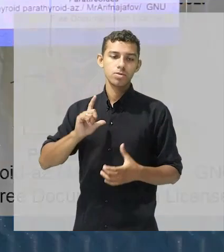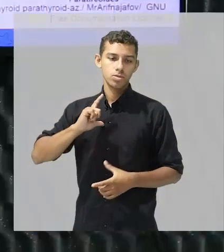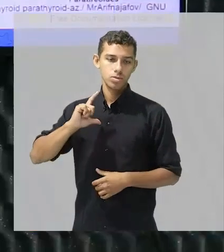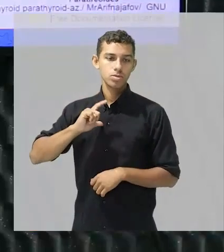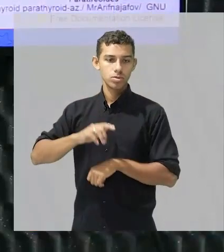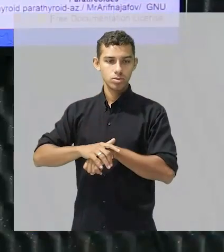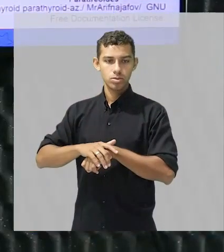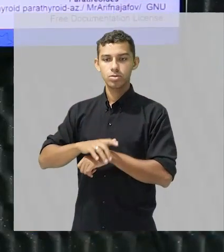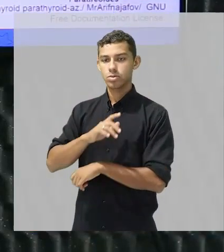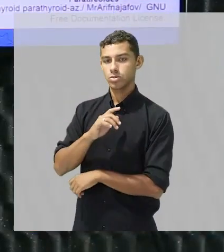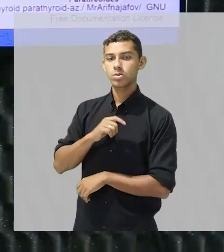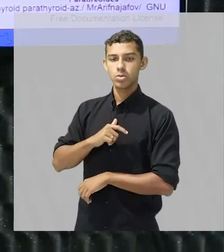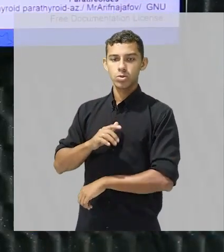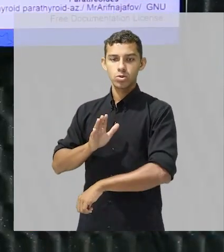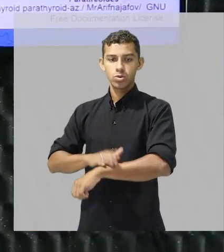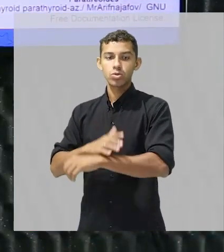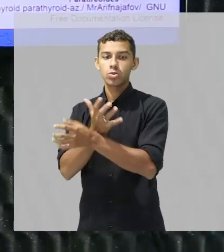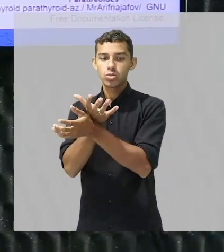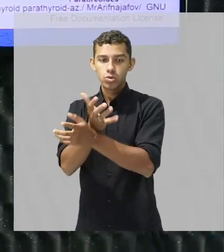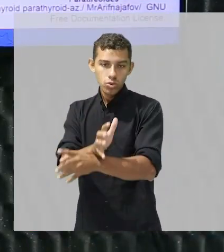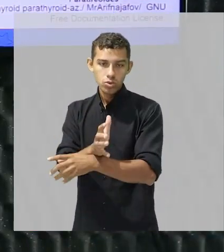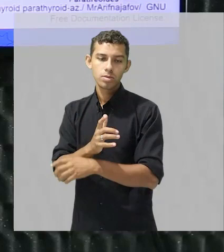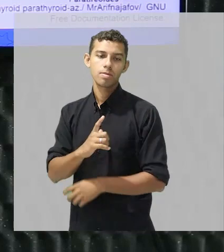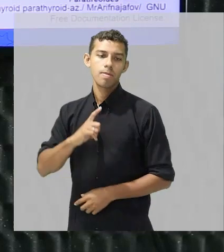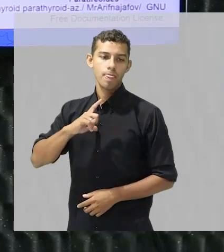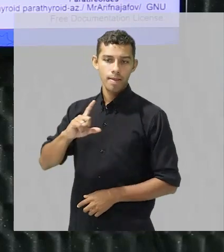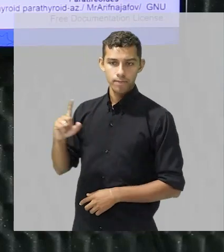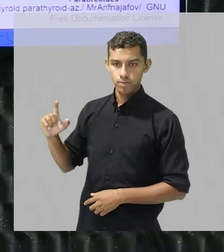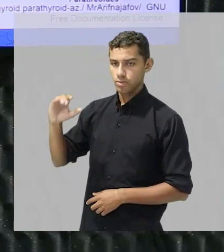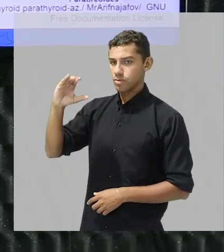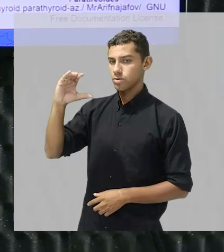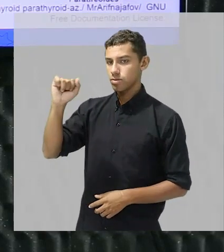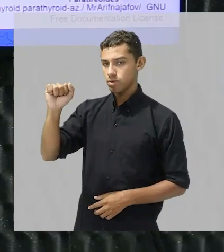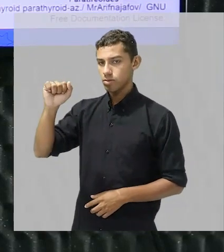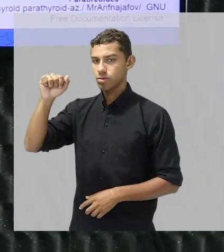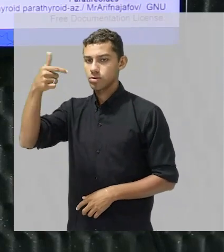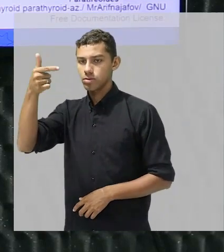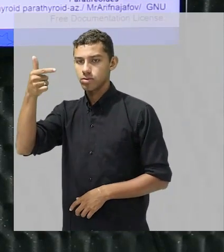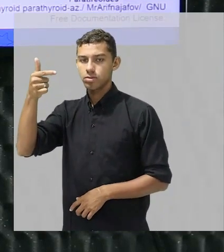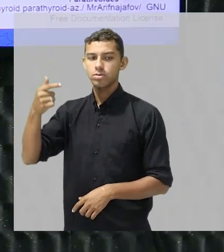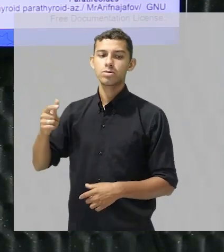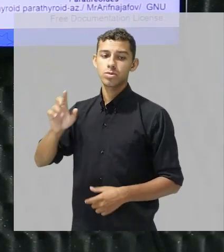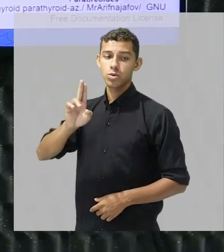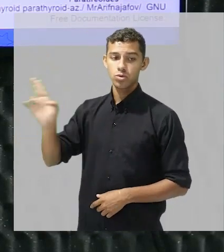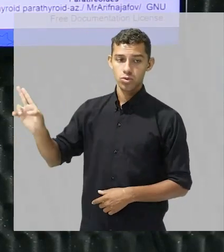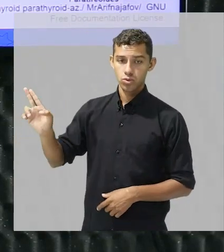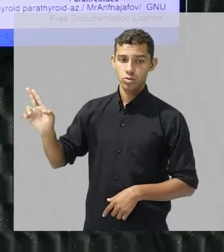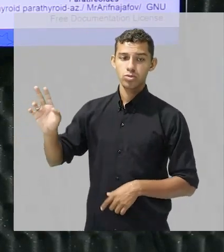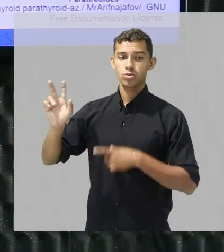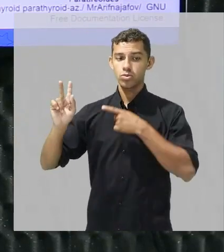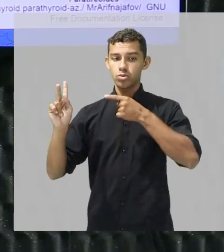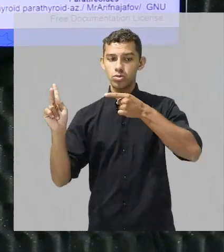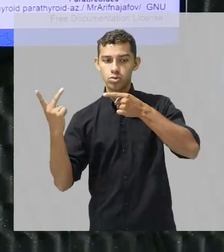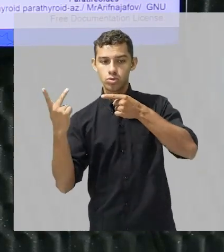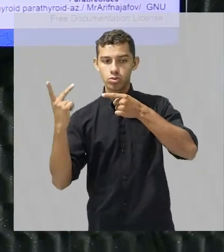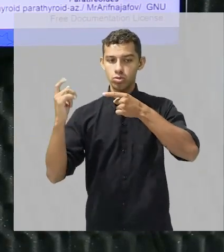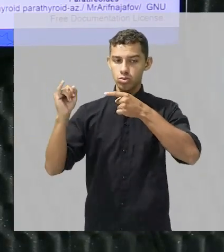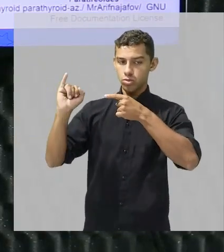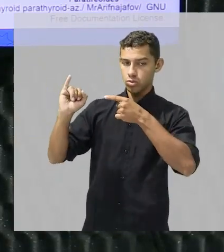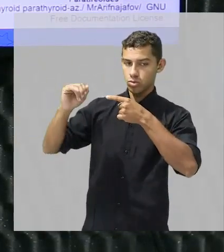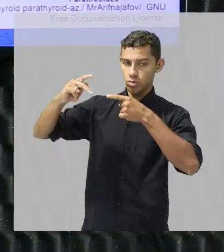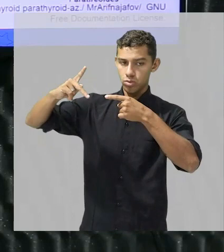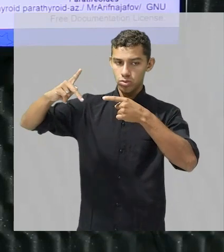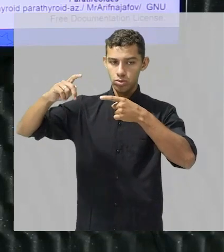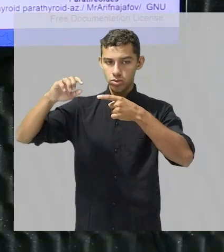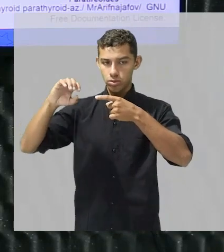ossos. Então, a calcitonina ela vai ter uma ação hipocalcemiante, ou seja, tem a tendência